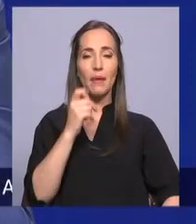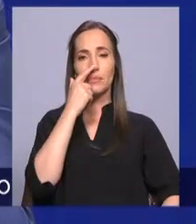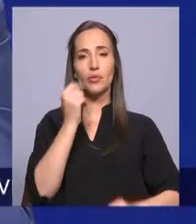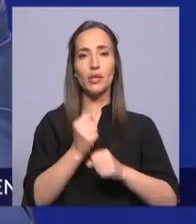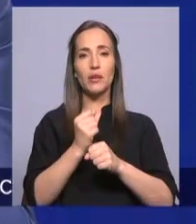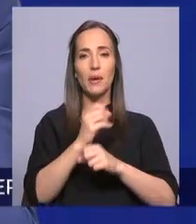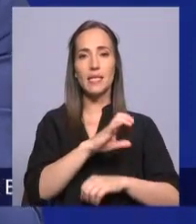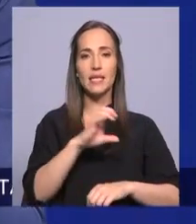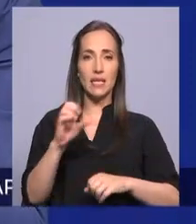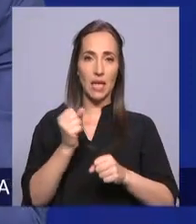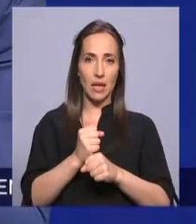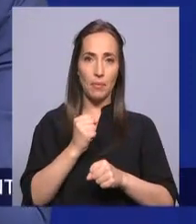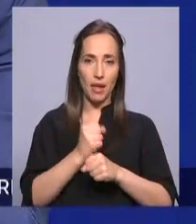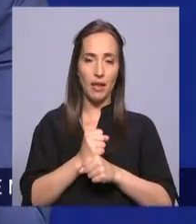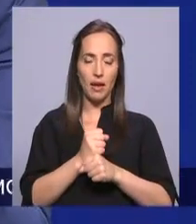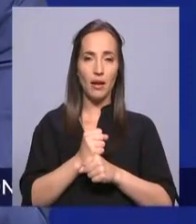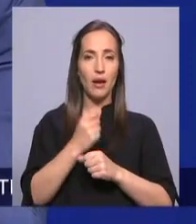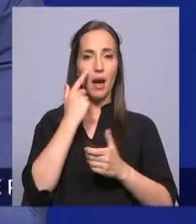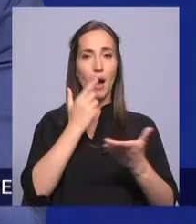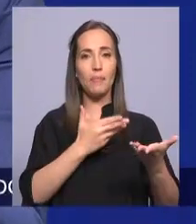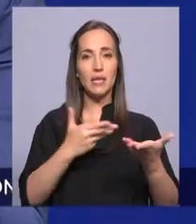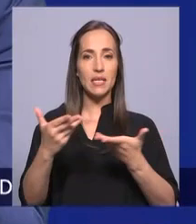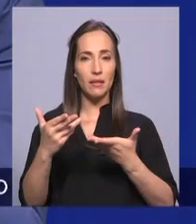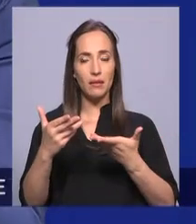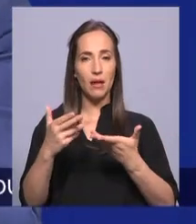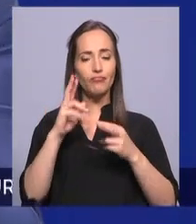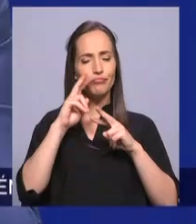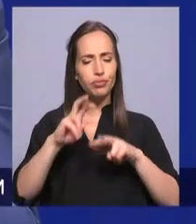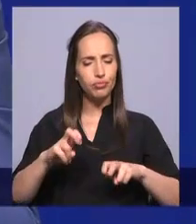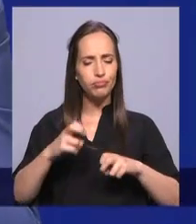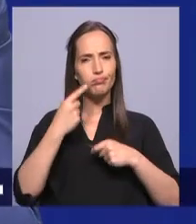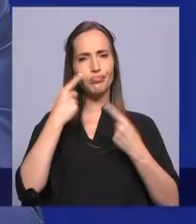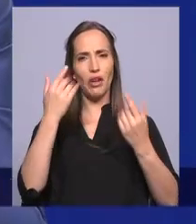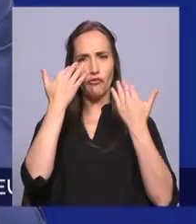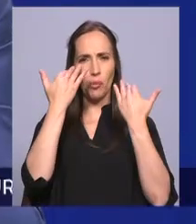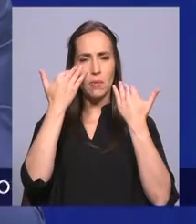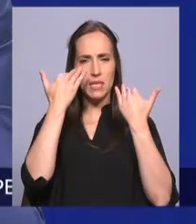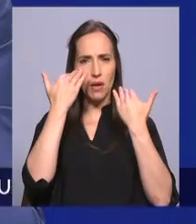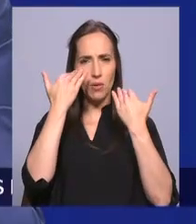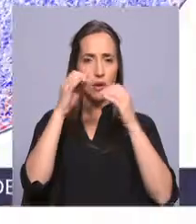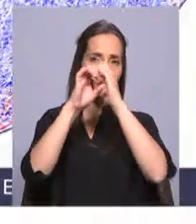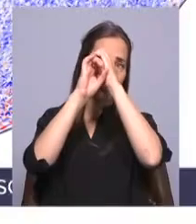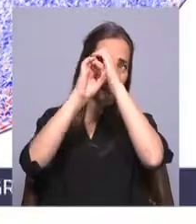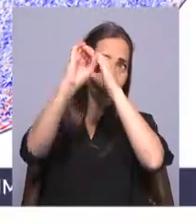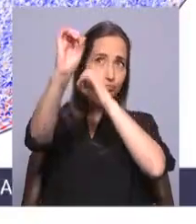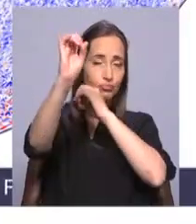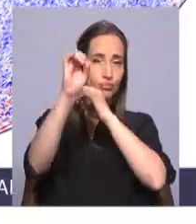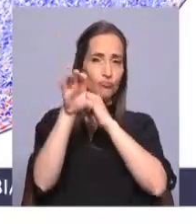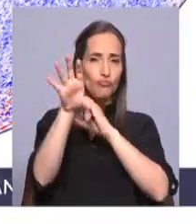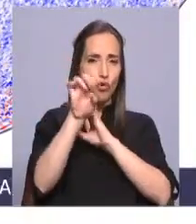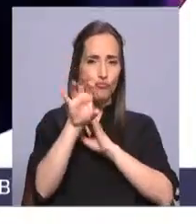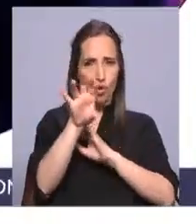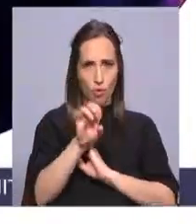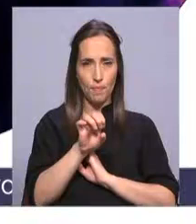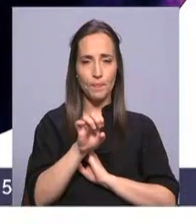telescópio espacial Gaia, apresenta um novo levantamento daquilo que esta máquina prodigiosa está a